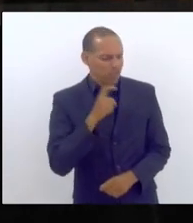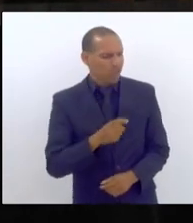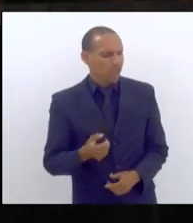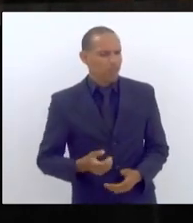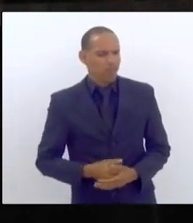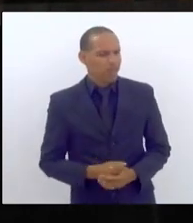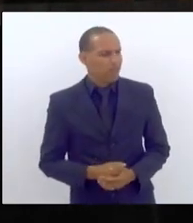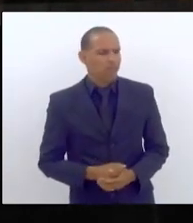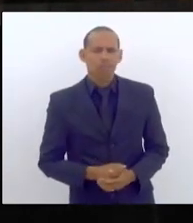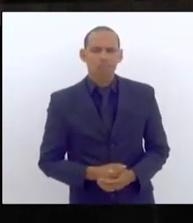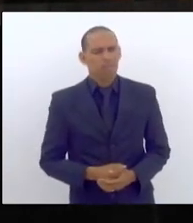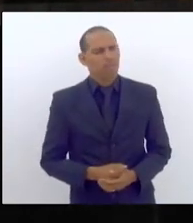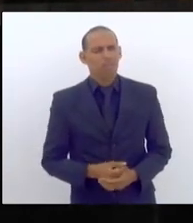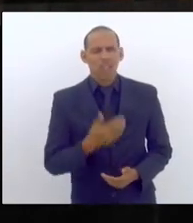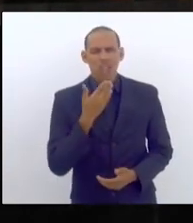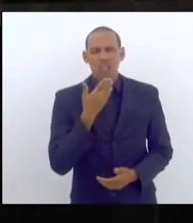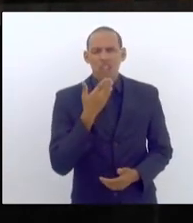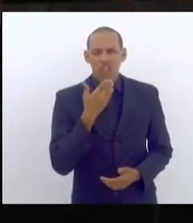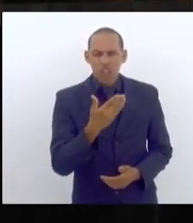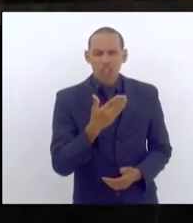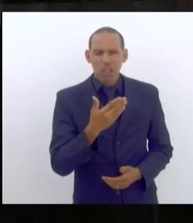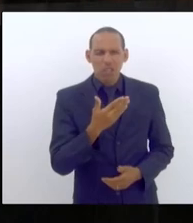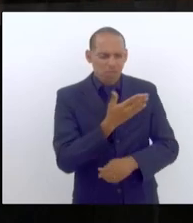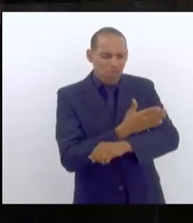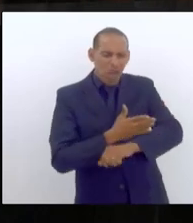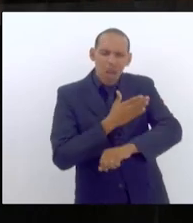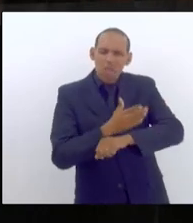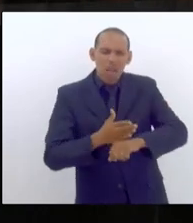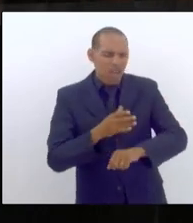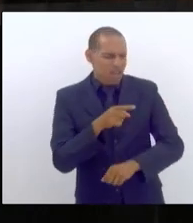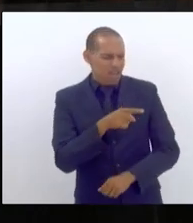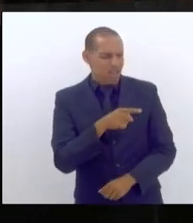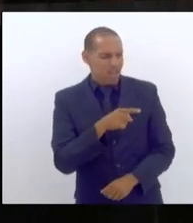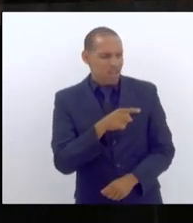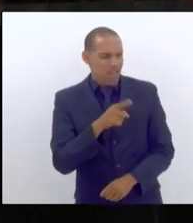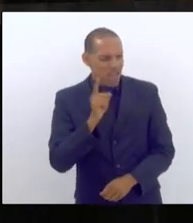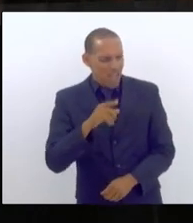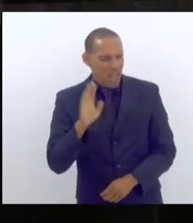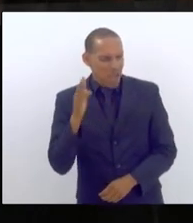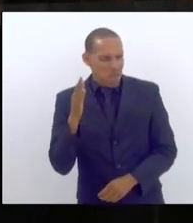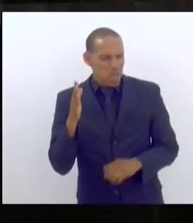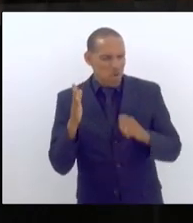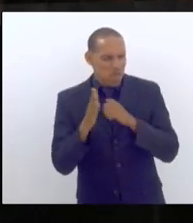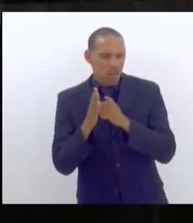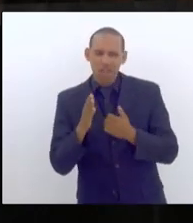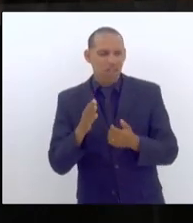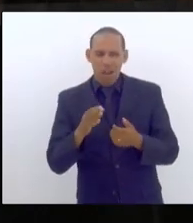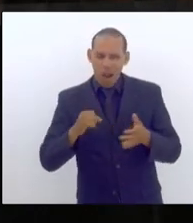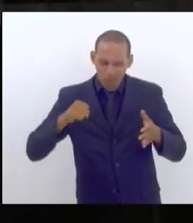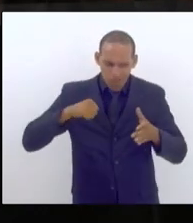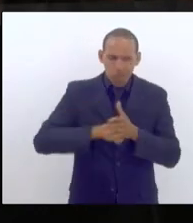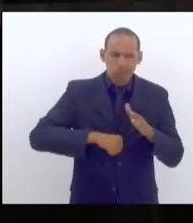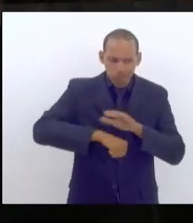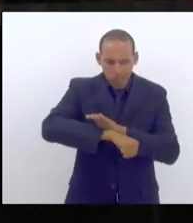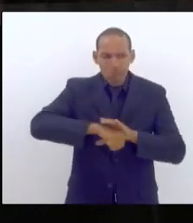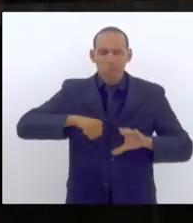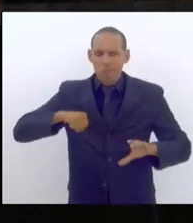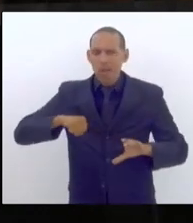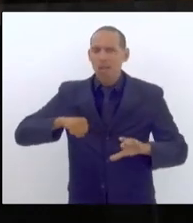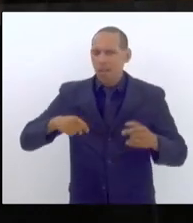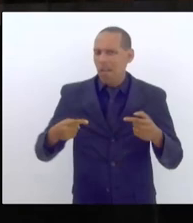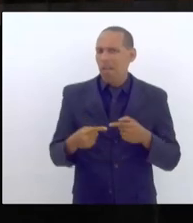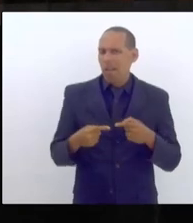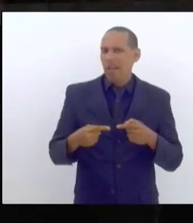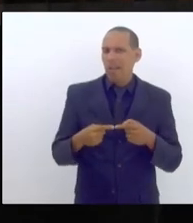é isso, o tipo de lesão não é de bater com a cabeça na porta, é de levar pancada. Então, por